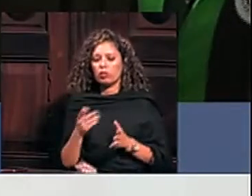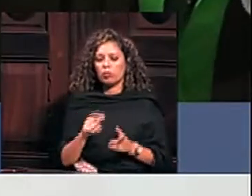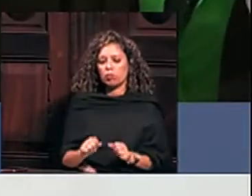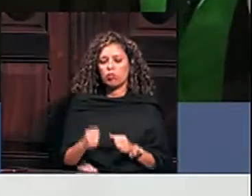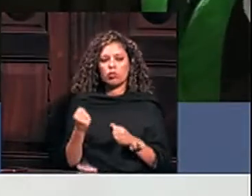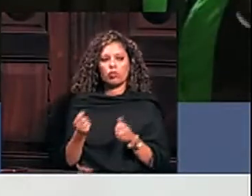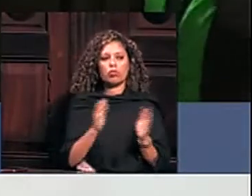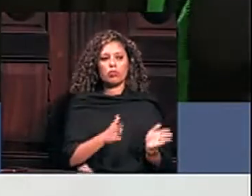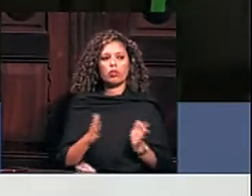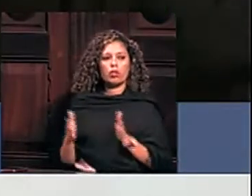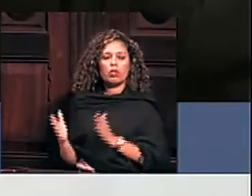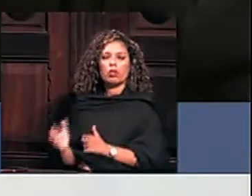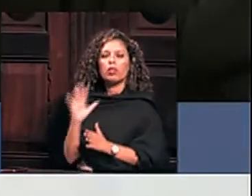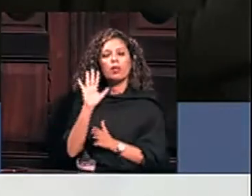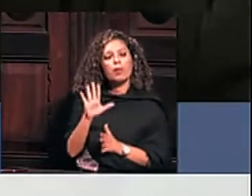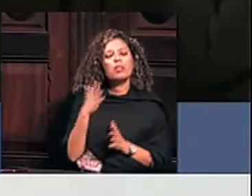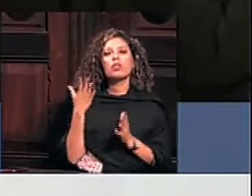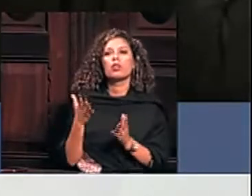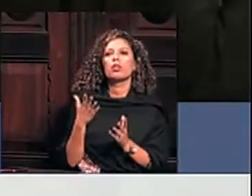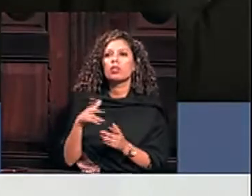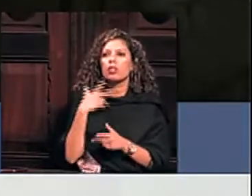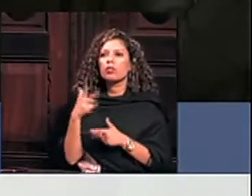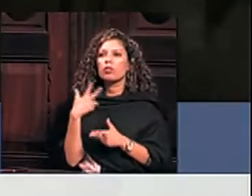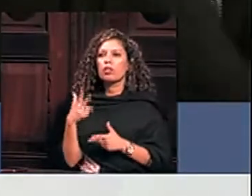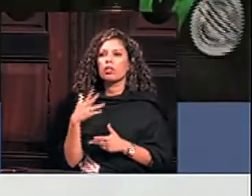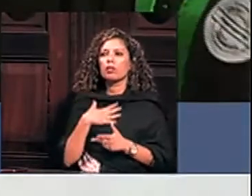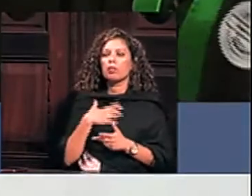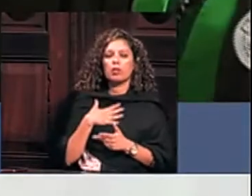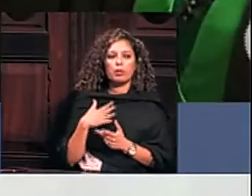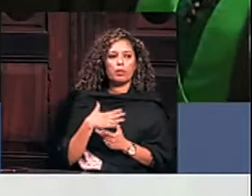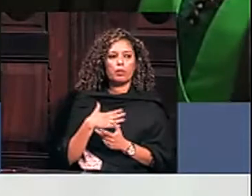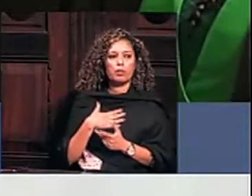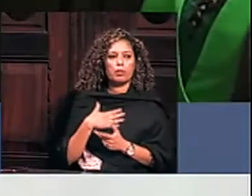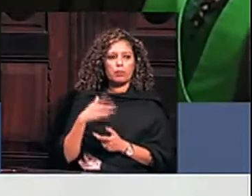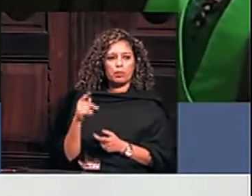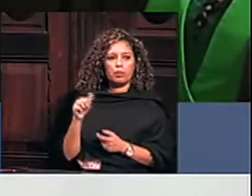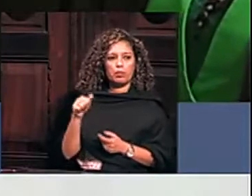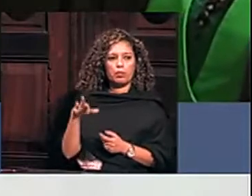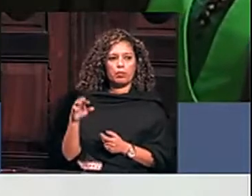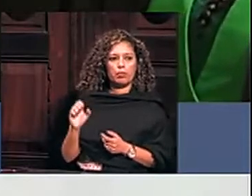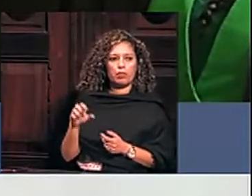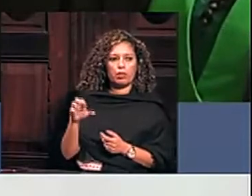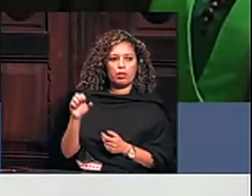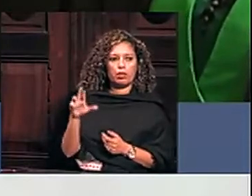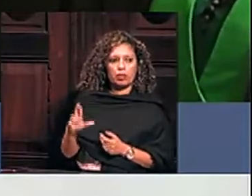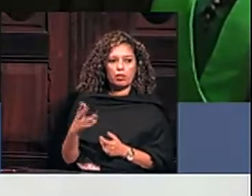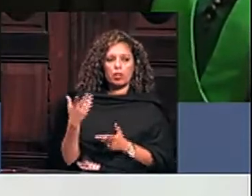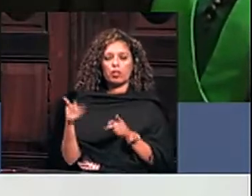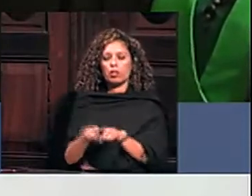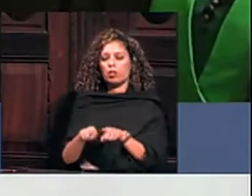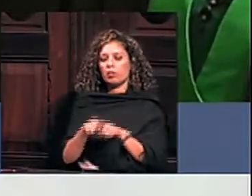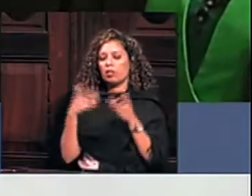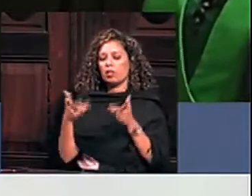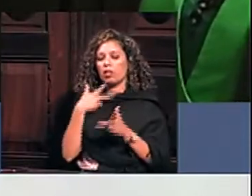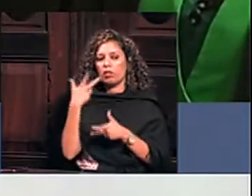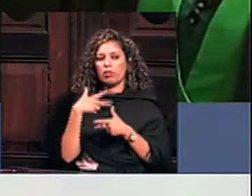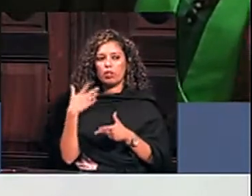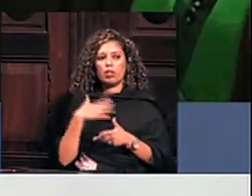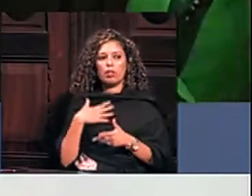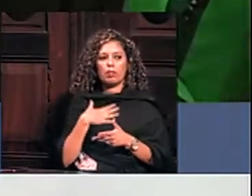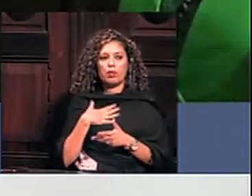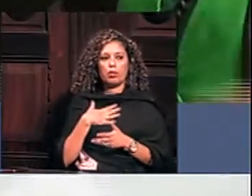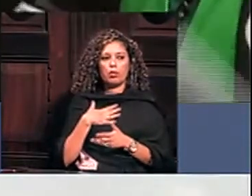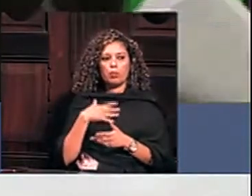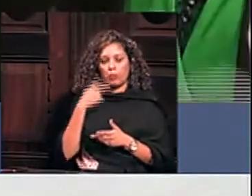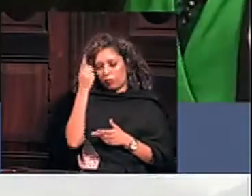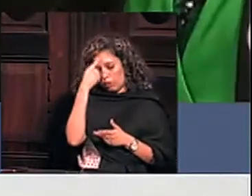grande consenso. Só que eu vou dar o meu parecer, mas eu vou dar a minha opinião a respeito do que aconteceu aqui. Eu entendo que